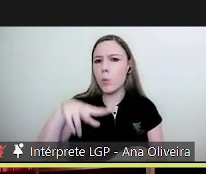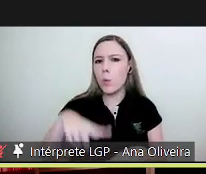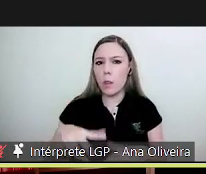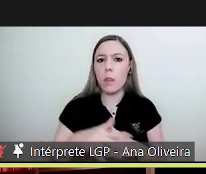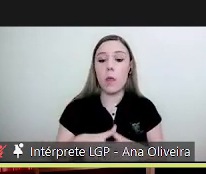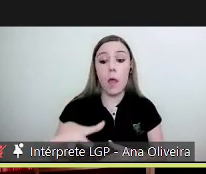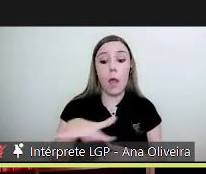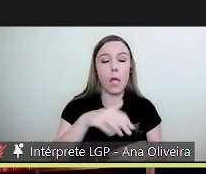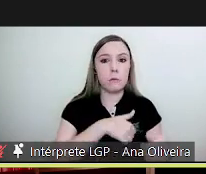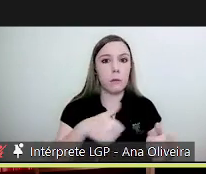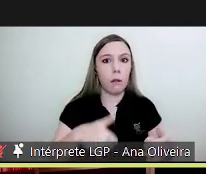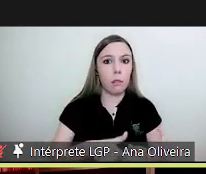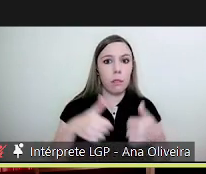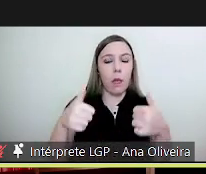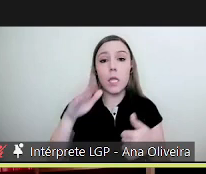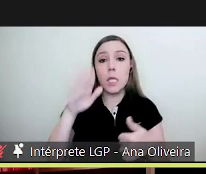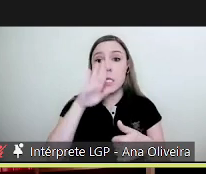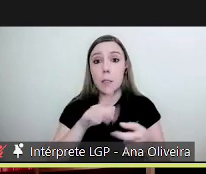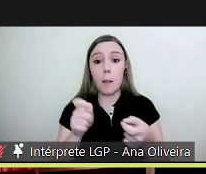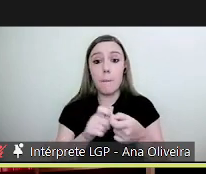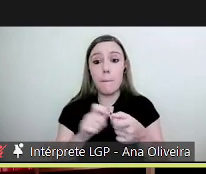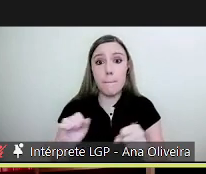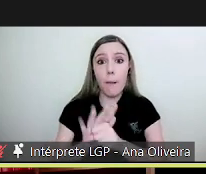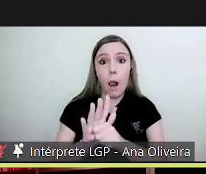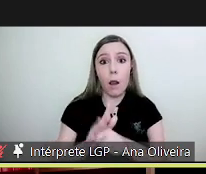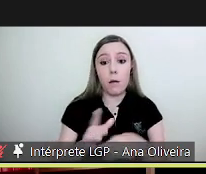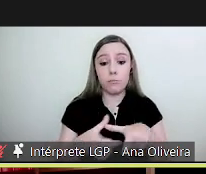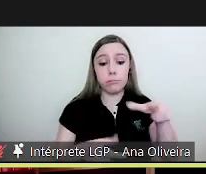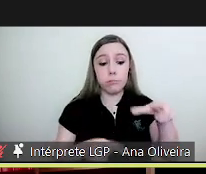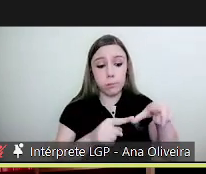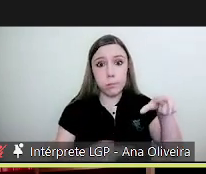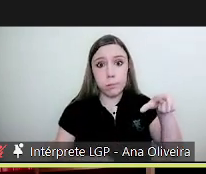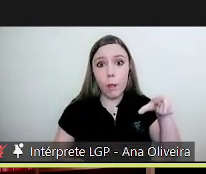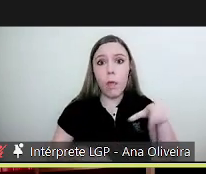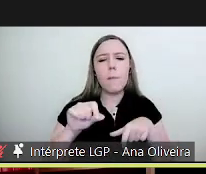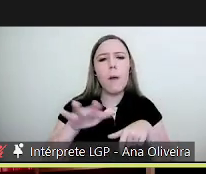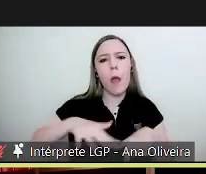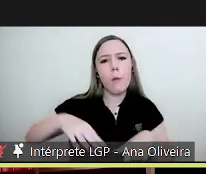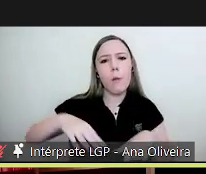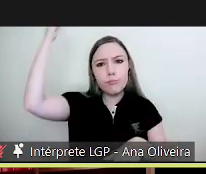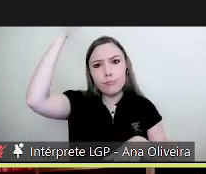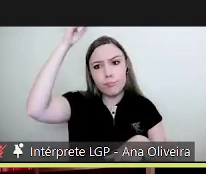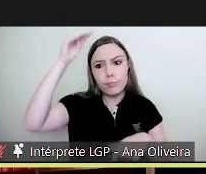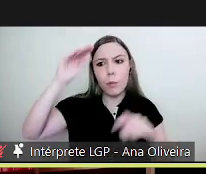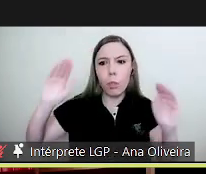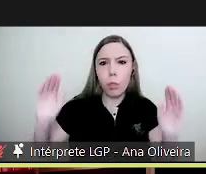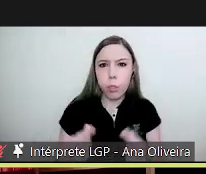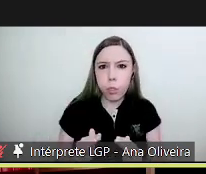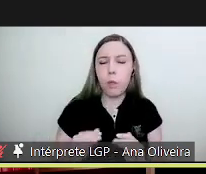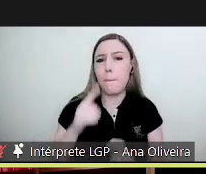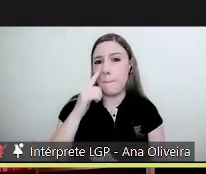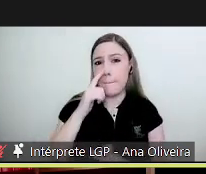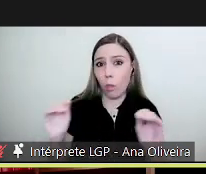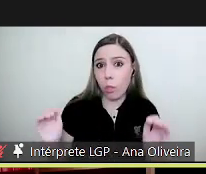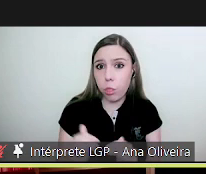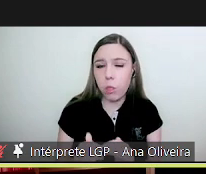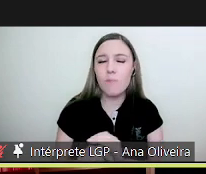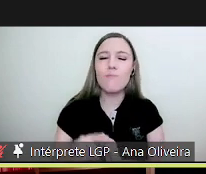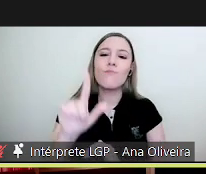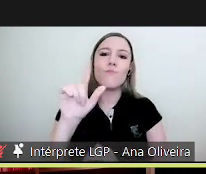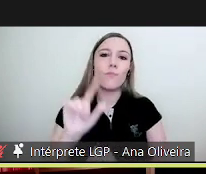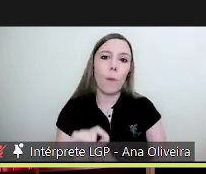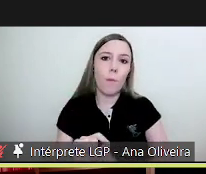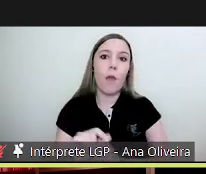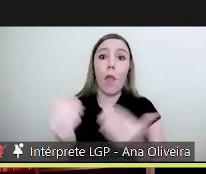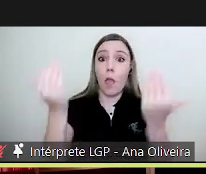zonas urbanas no litoral, zonas rurais com densidade demográfica baixa, ainda por cima,